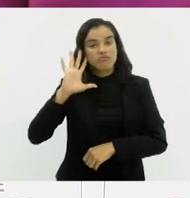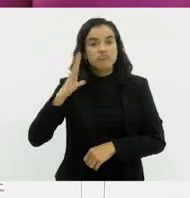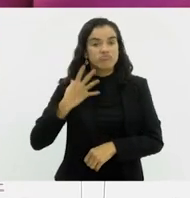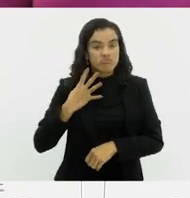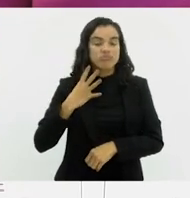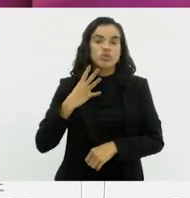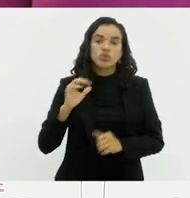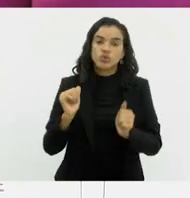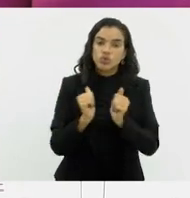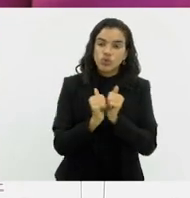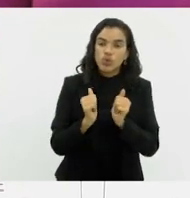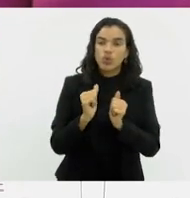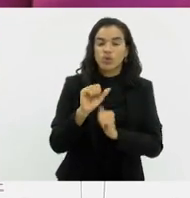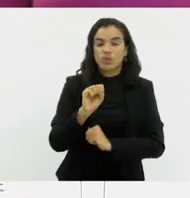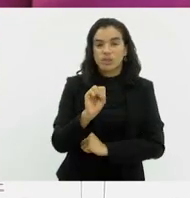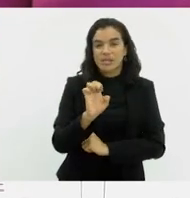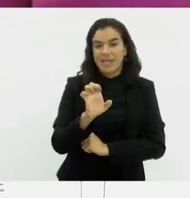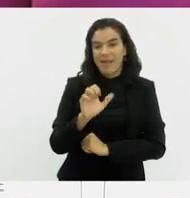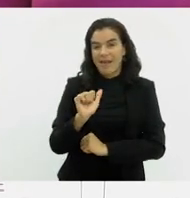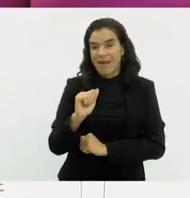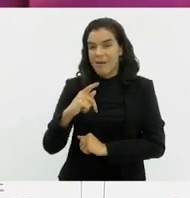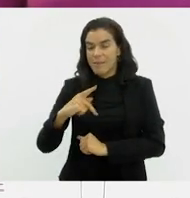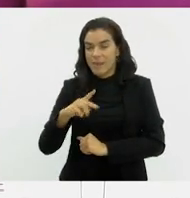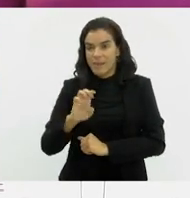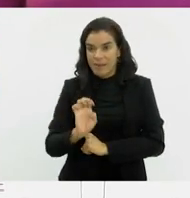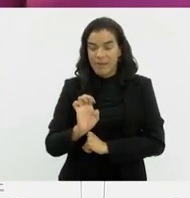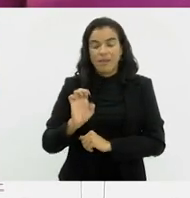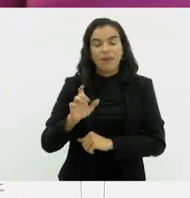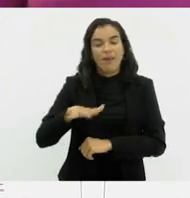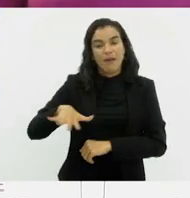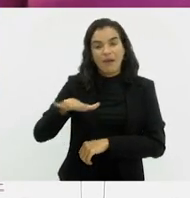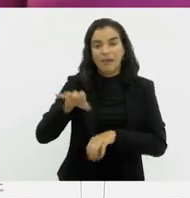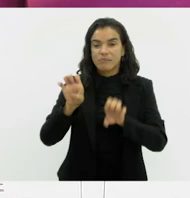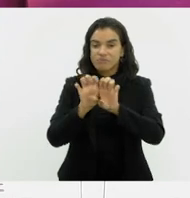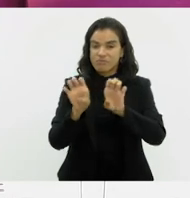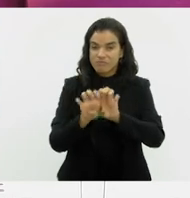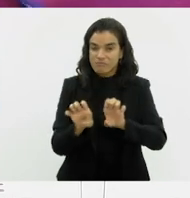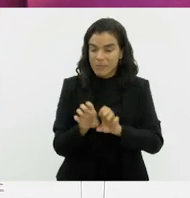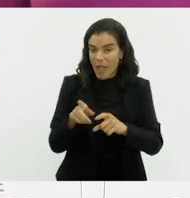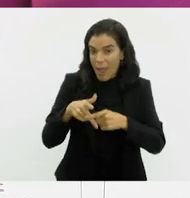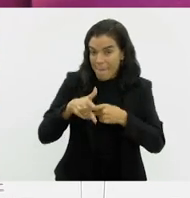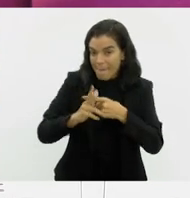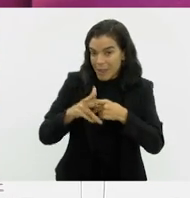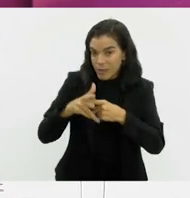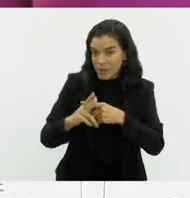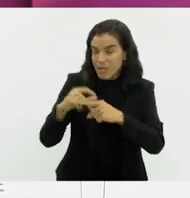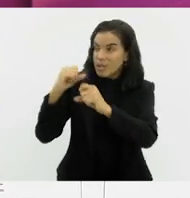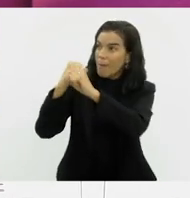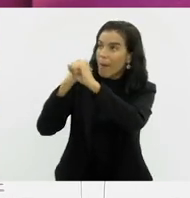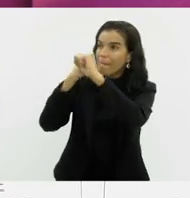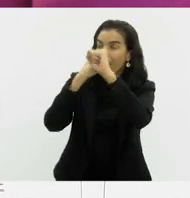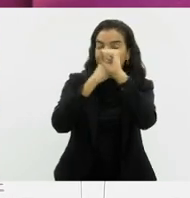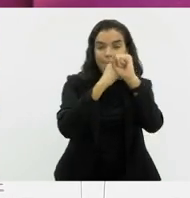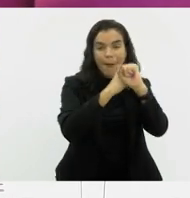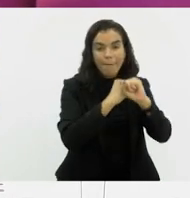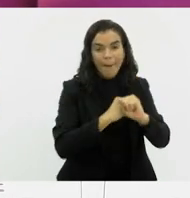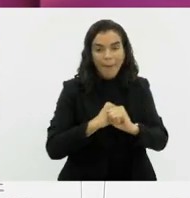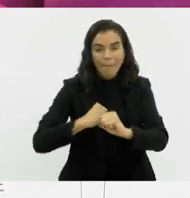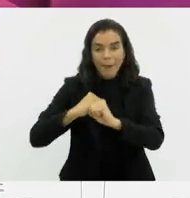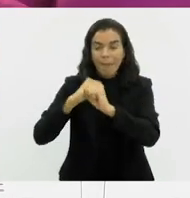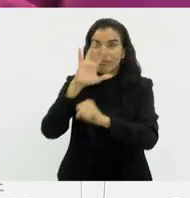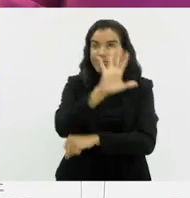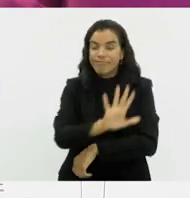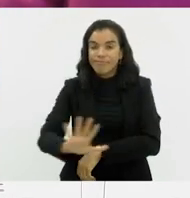né, junto com a CEAP, que a parte estrutural, a manutenção estrutural física daquela unidade seria